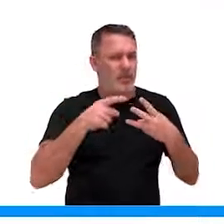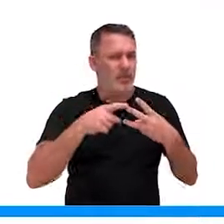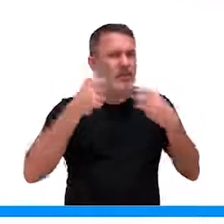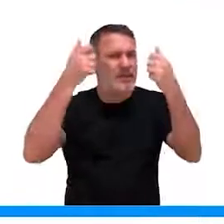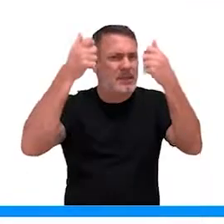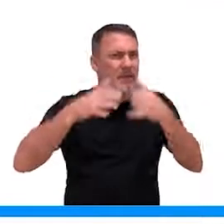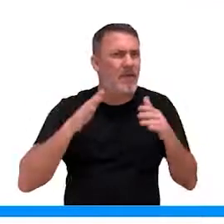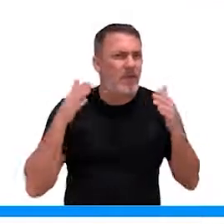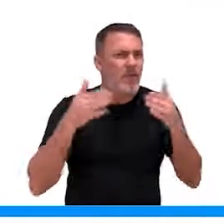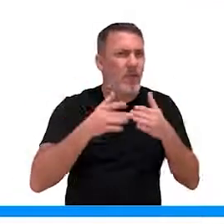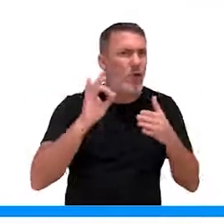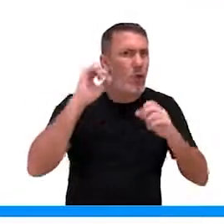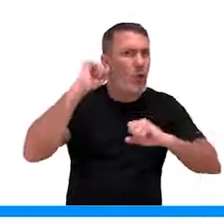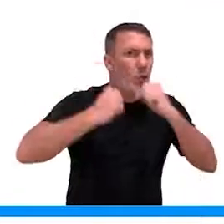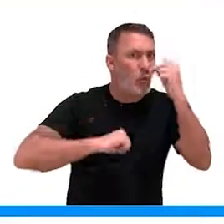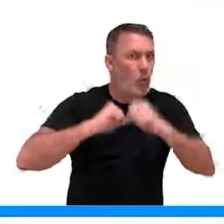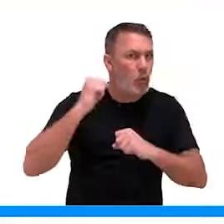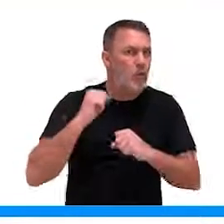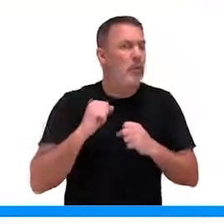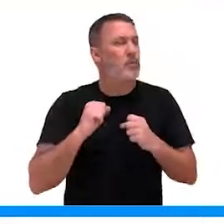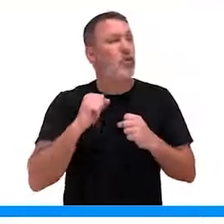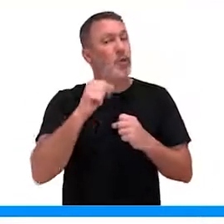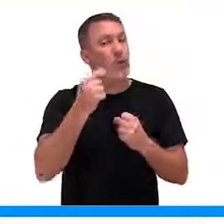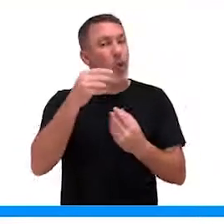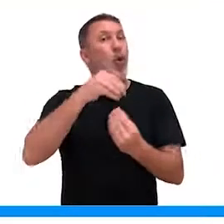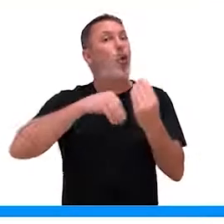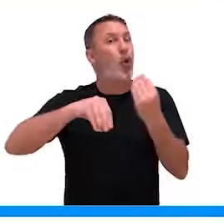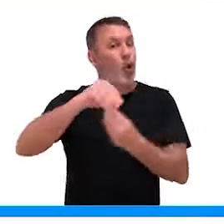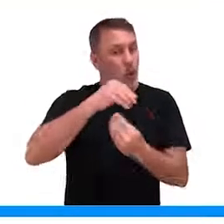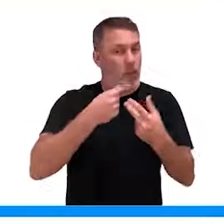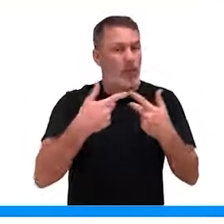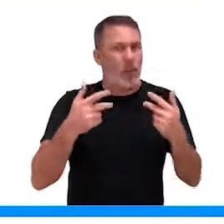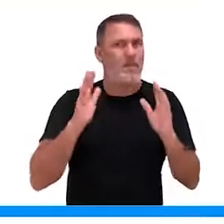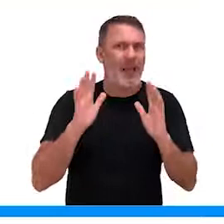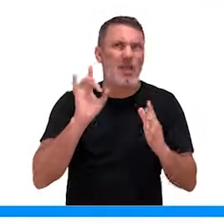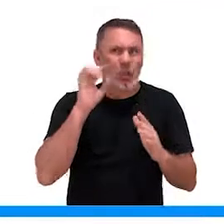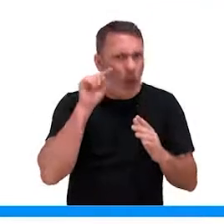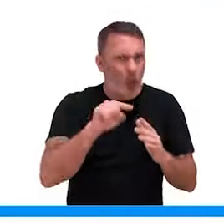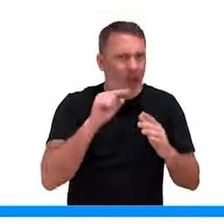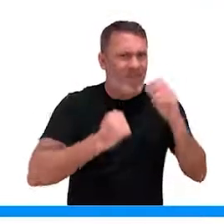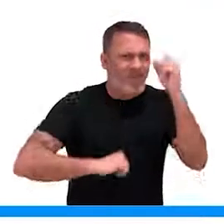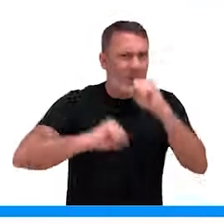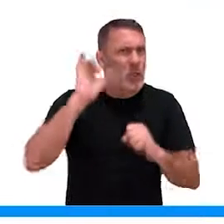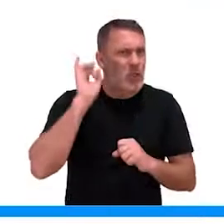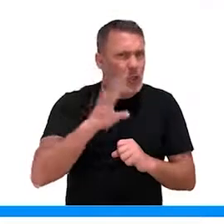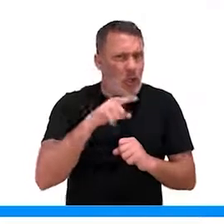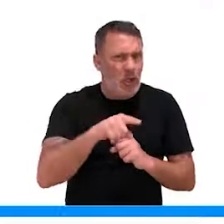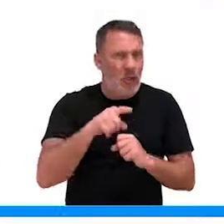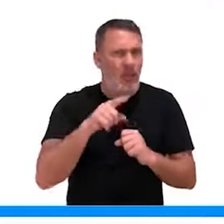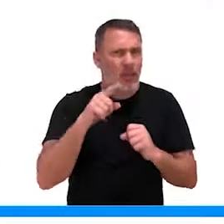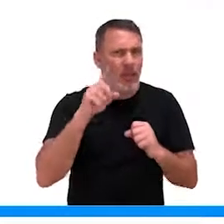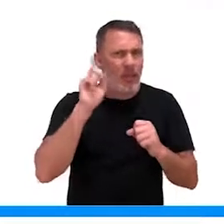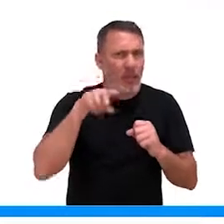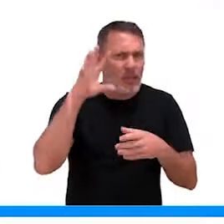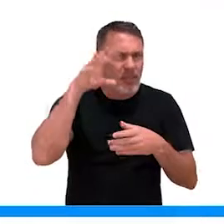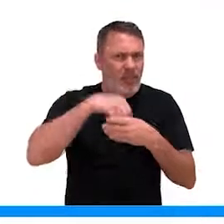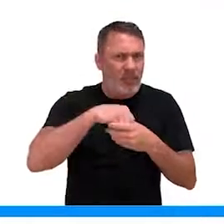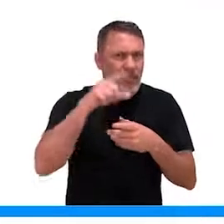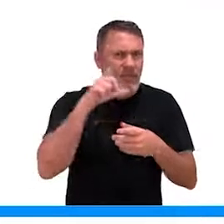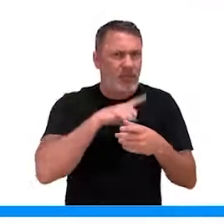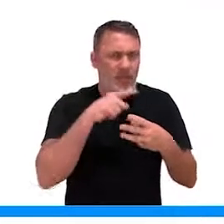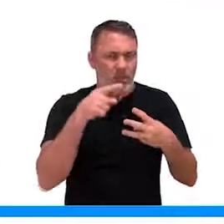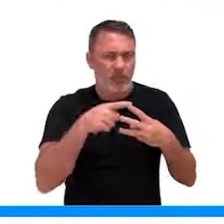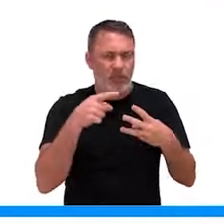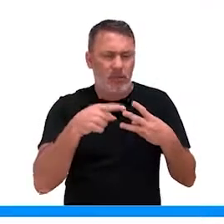indústria? Professor, isso tem relação com a base econômica que ele lança a mão. Mas, peraí, será que ele considerou, em relação a essas